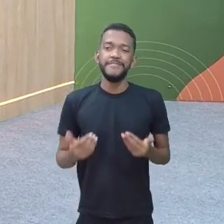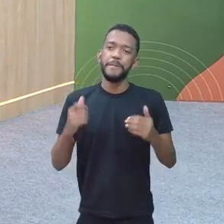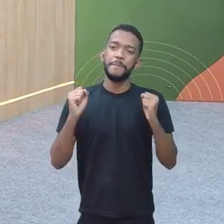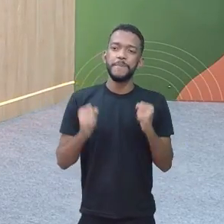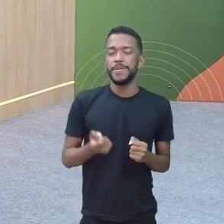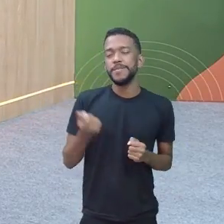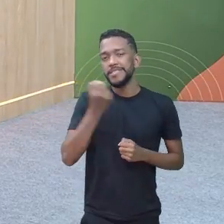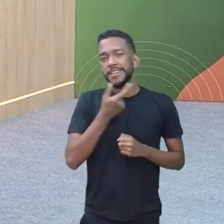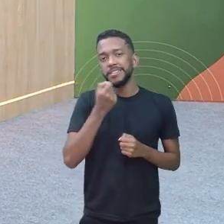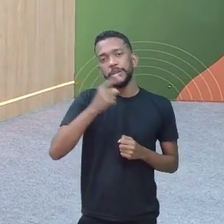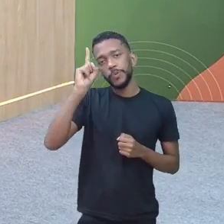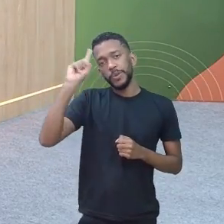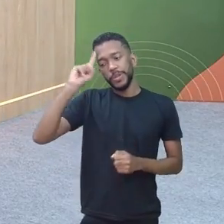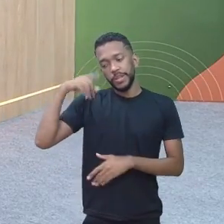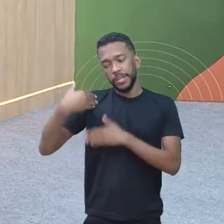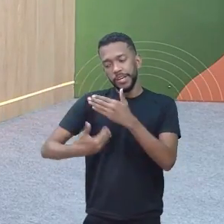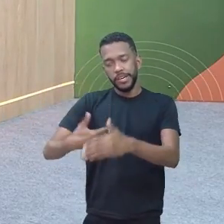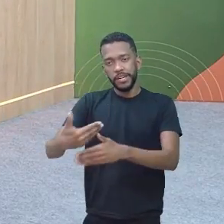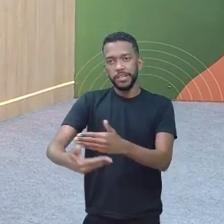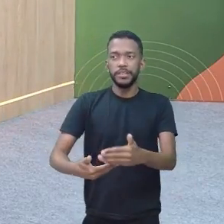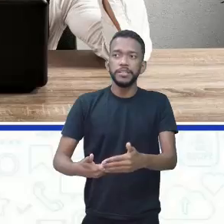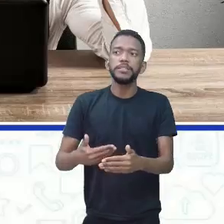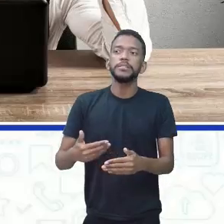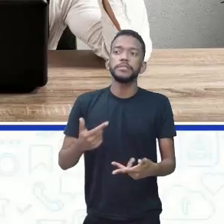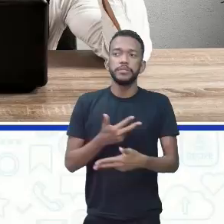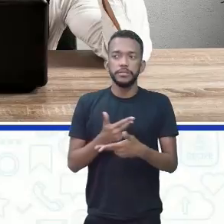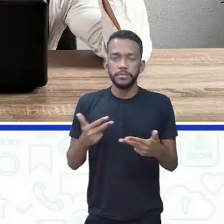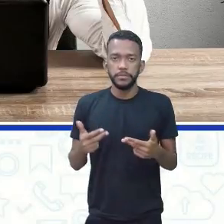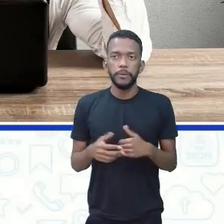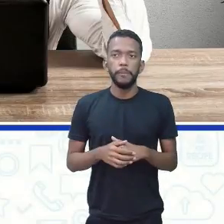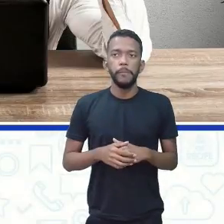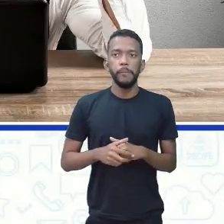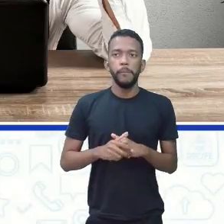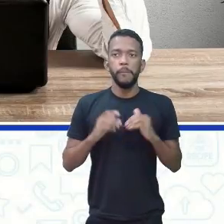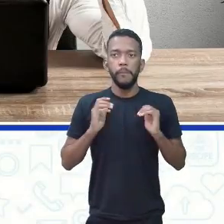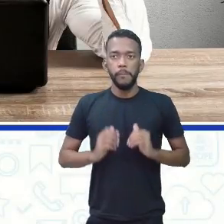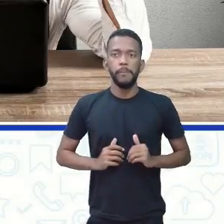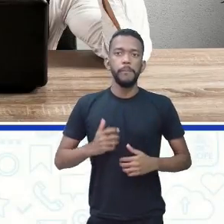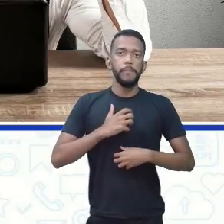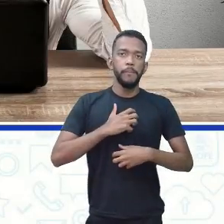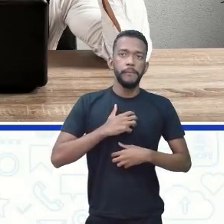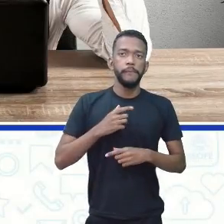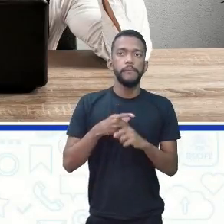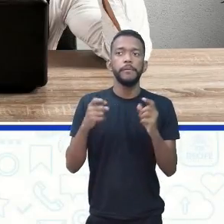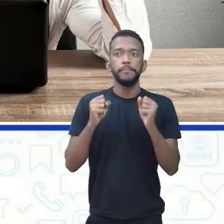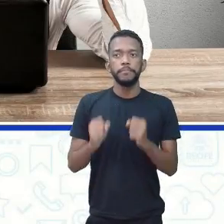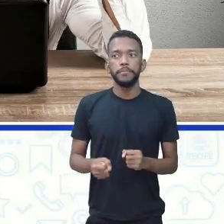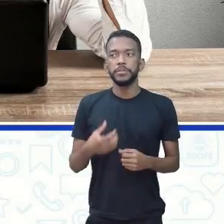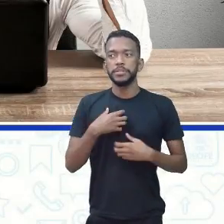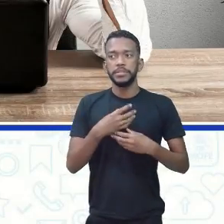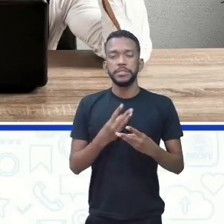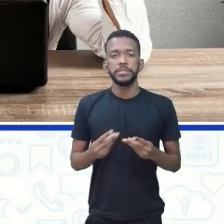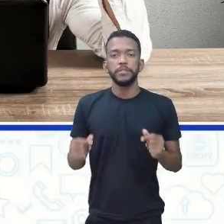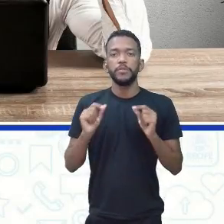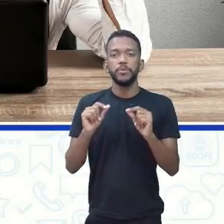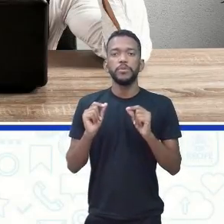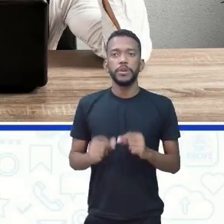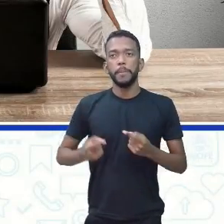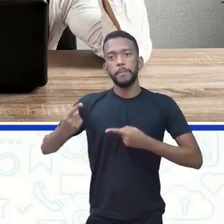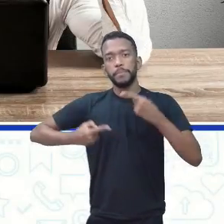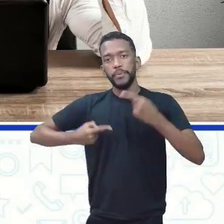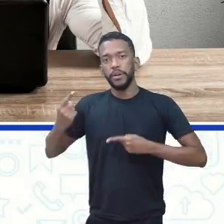cotidiano, comportamento, vestimentas, alimentos, dança, estilo, mas ela também pode ser temas sensíveis, como a política, a religião,